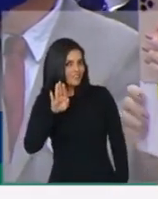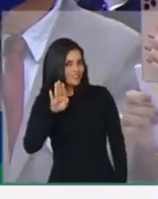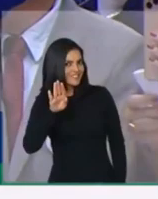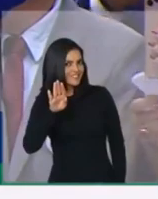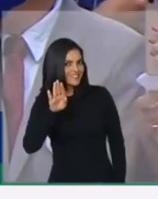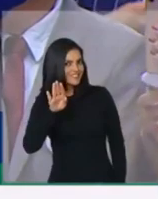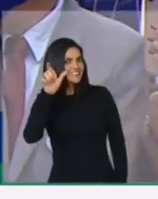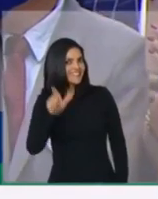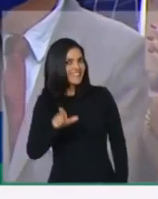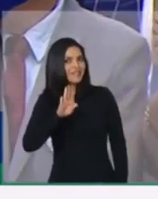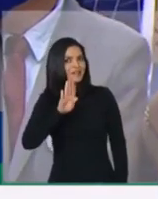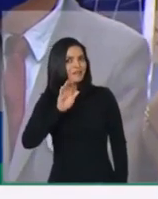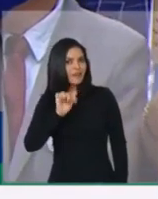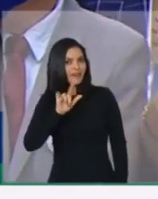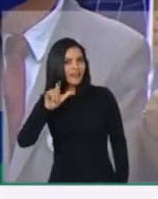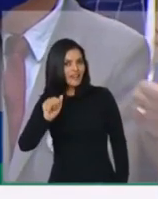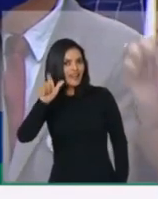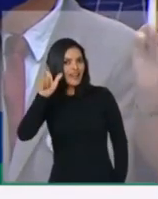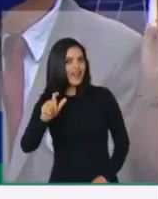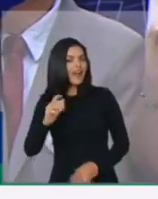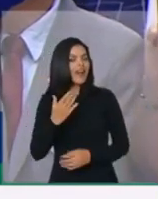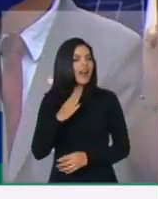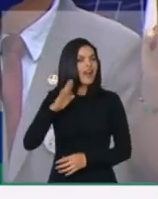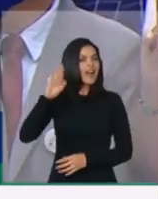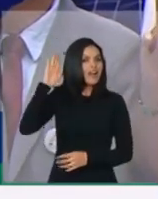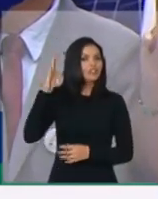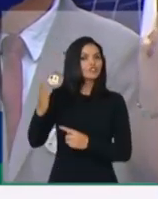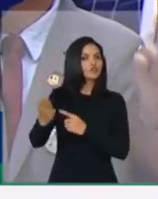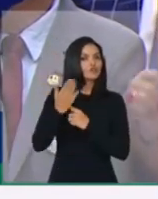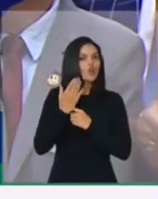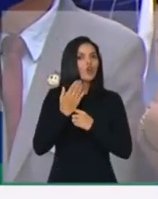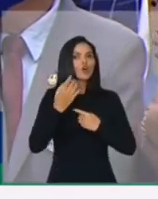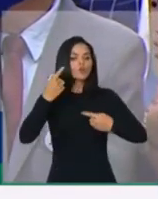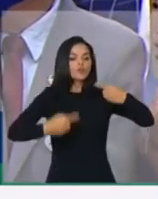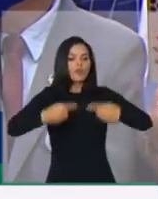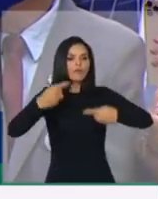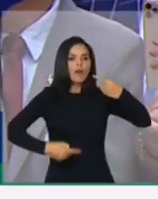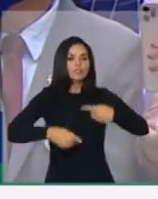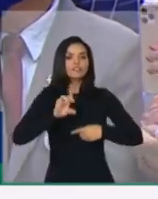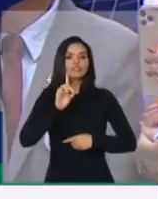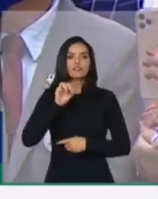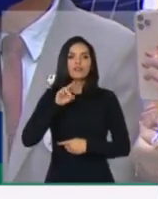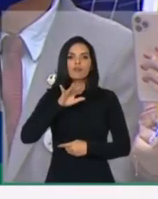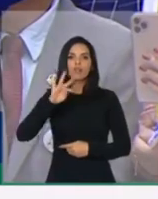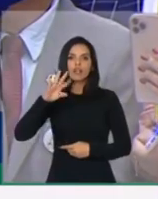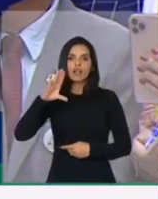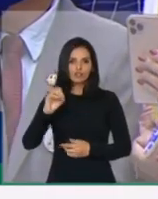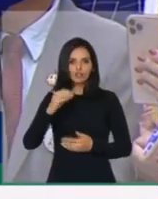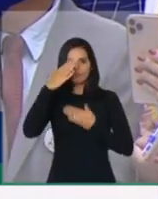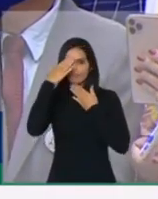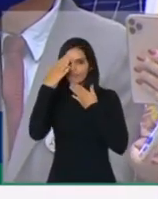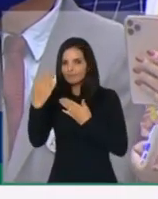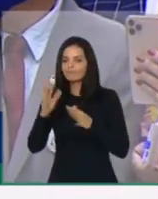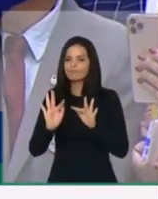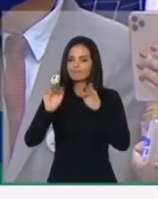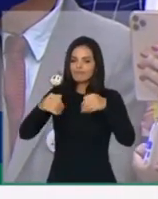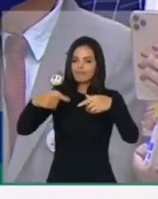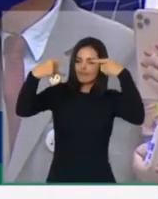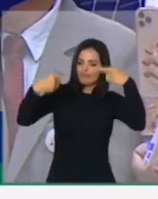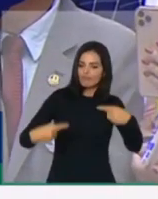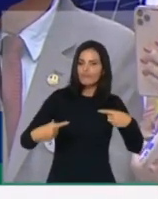sua candidatura ao debate democrático. Eu gostaria de agradecer ao deputado Baleia Rossi, fim da